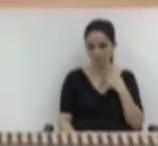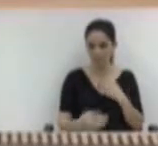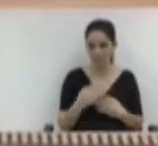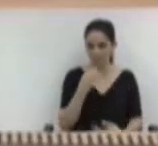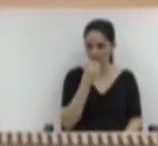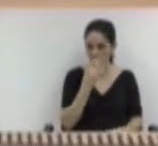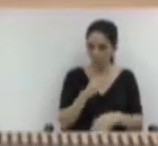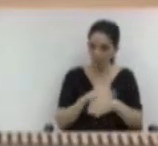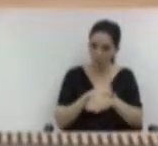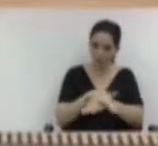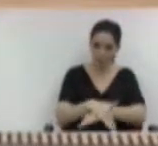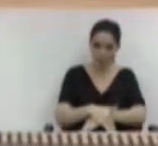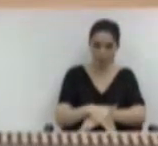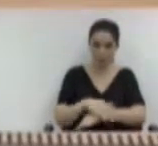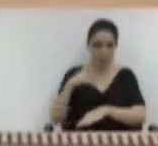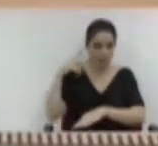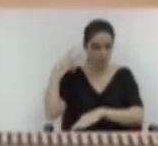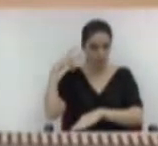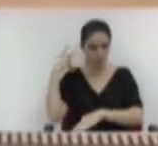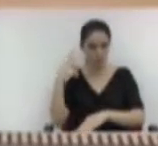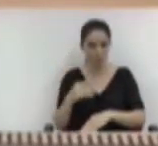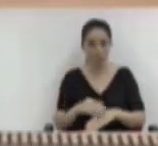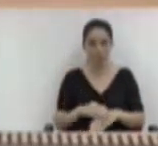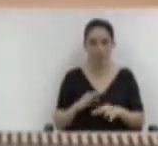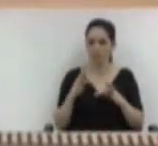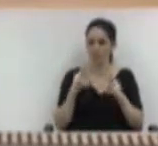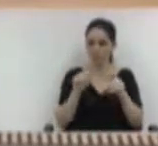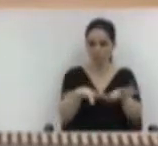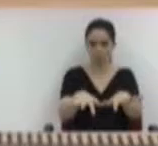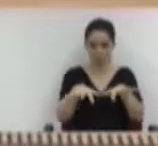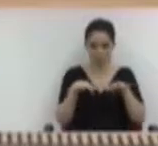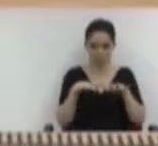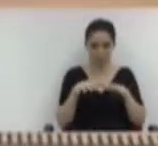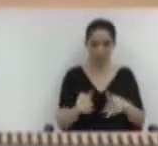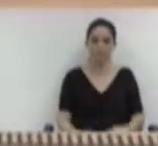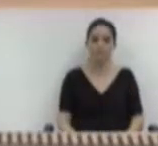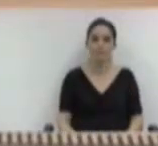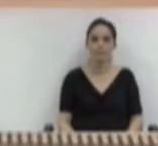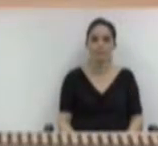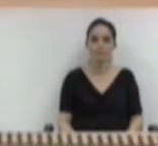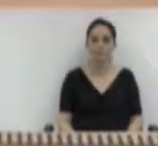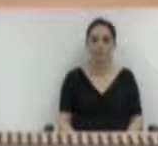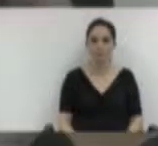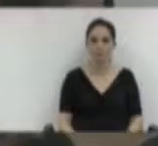noite aos nobres, boa noite a todos presentes. Realmente é uma obra